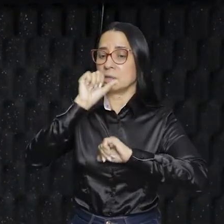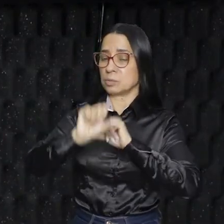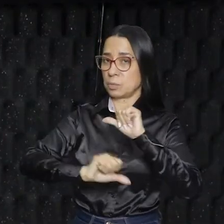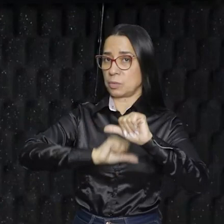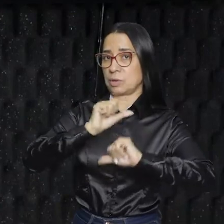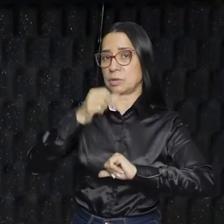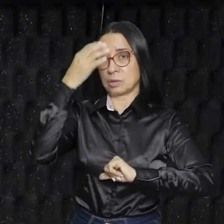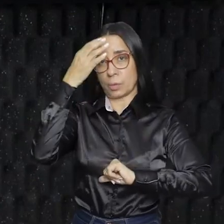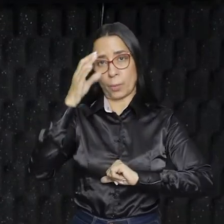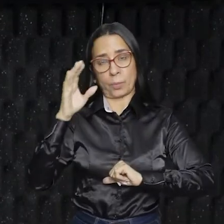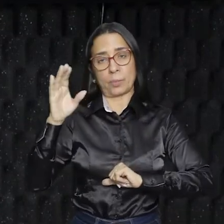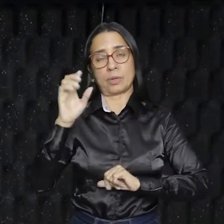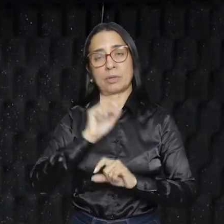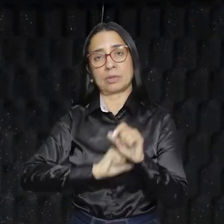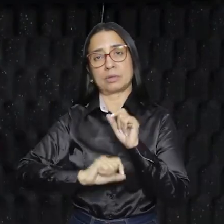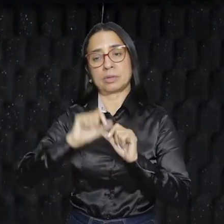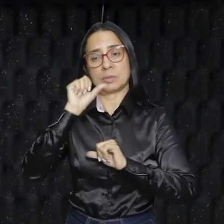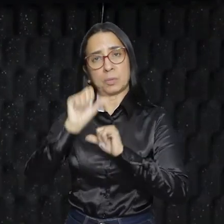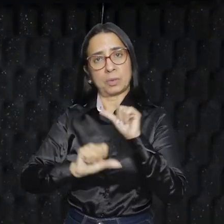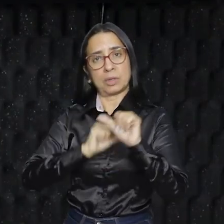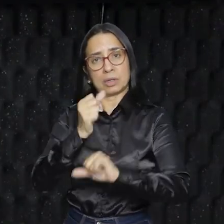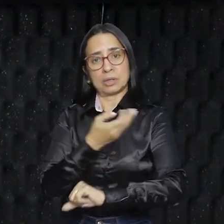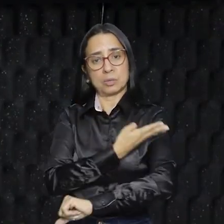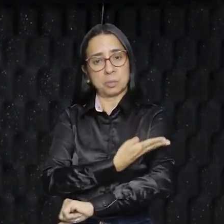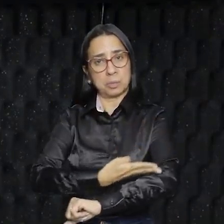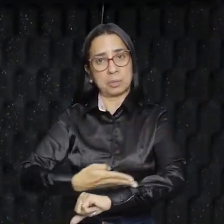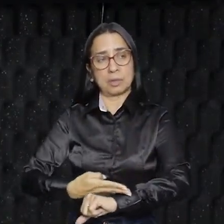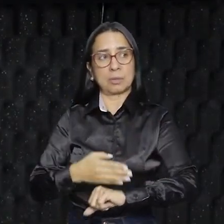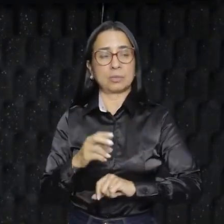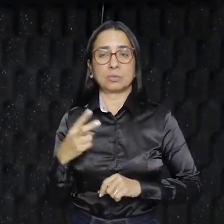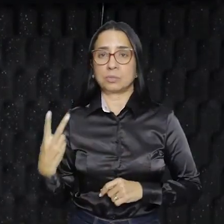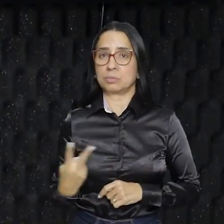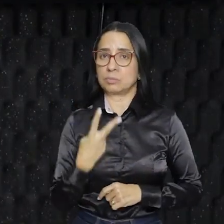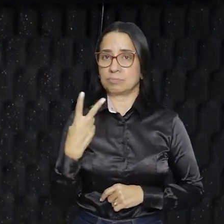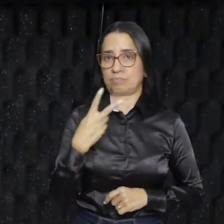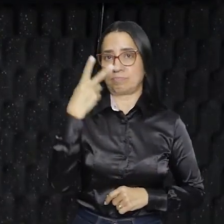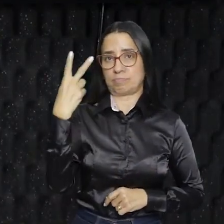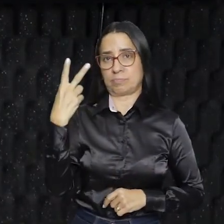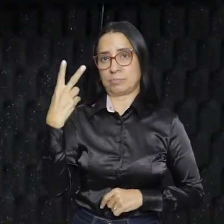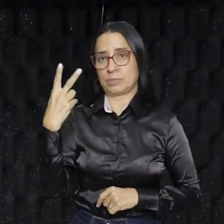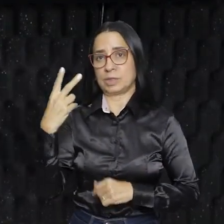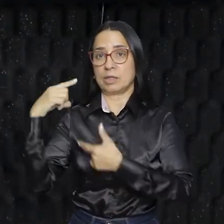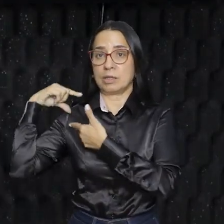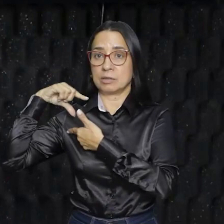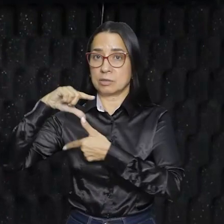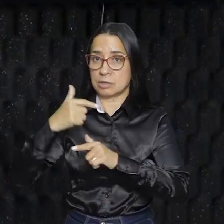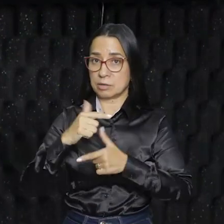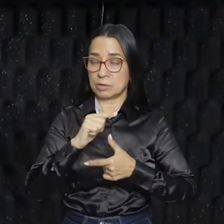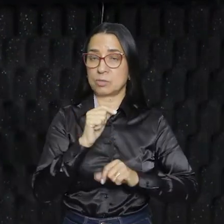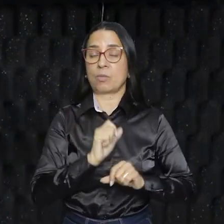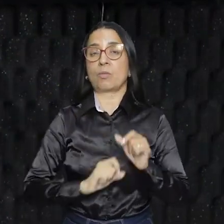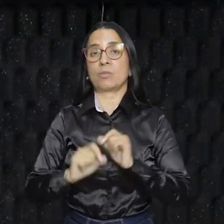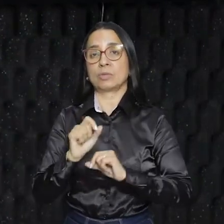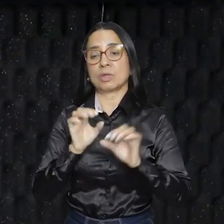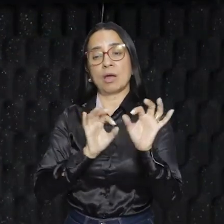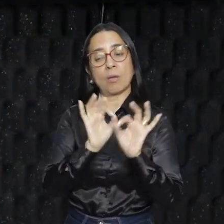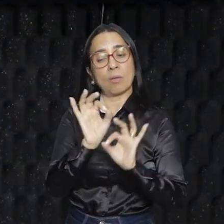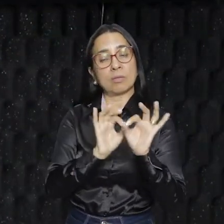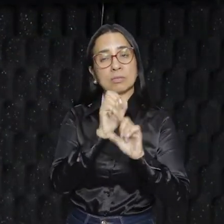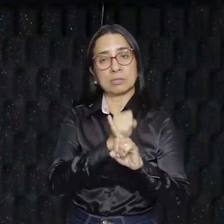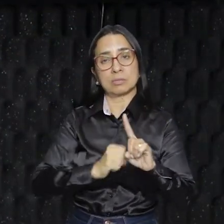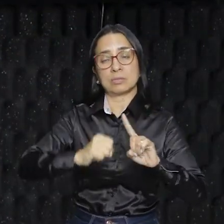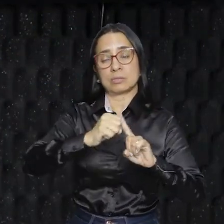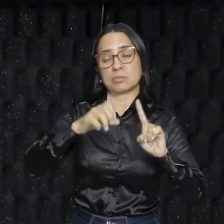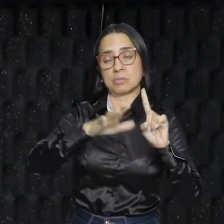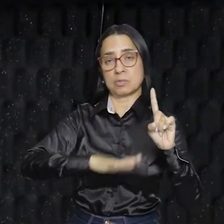culturais, das mudanças dos hábitos, dos valores, das tradições, da organização